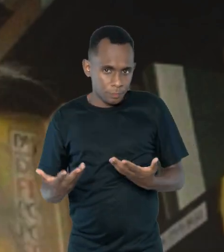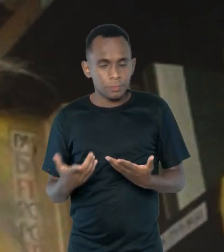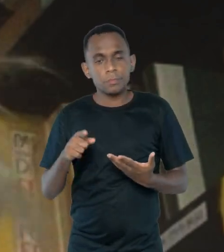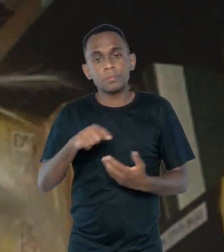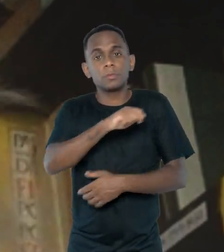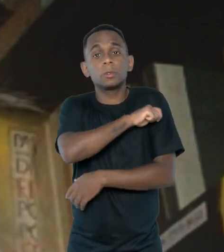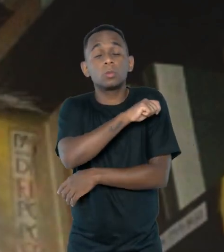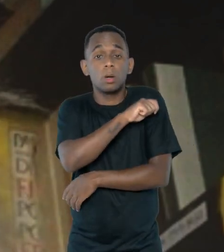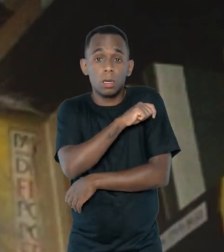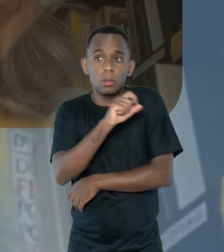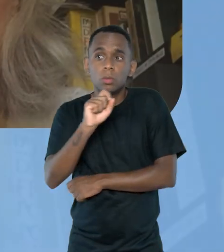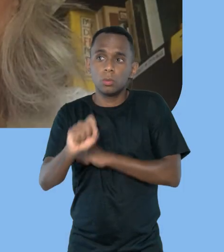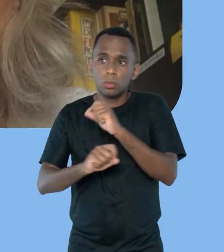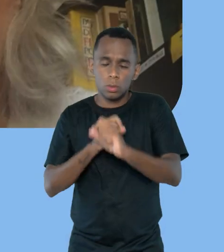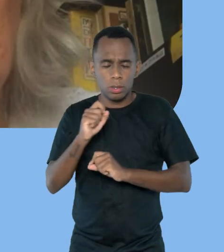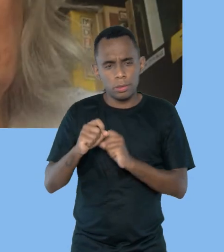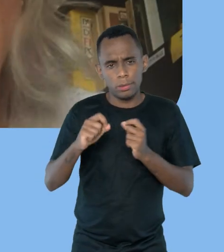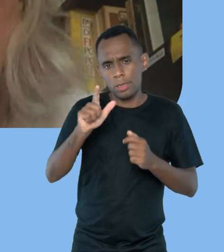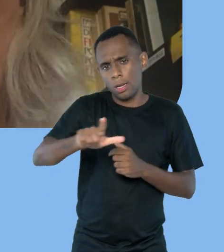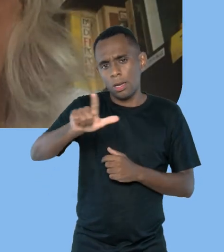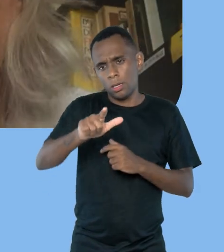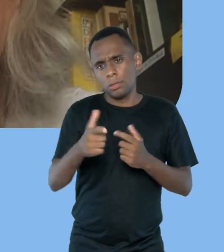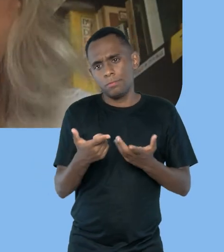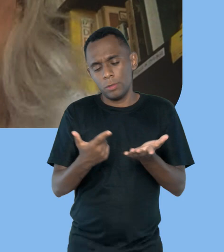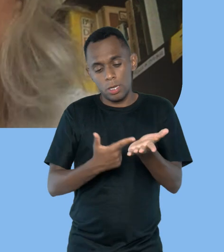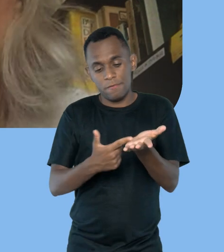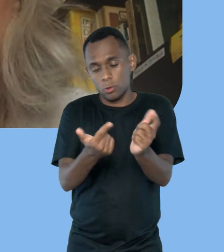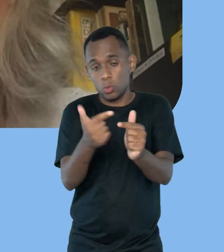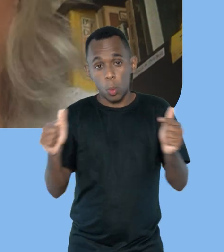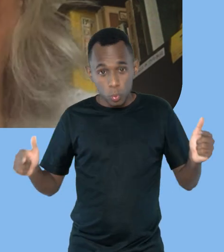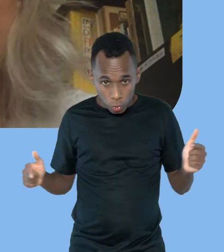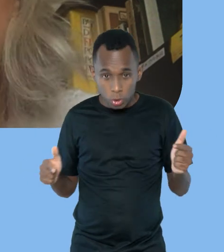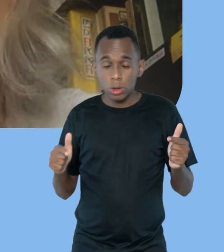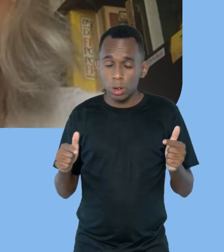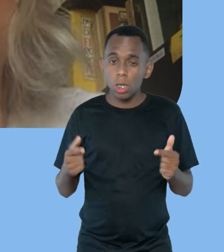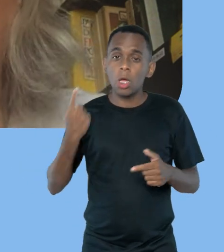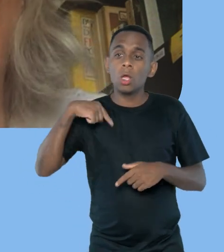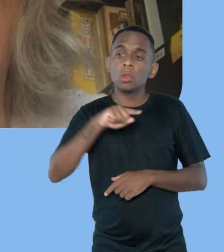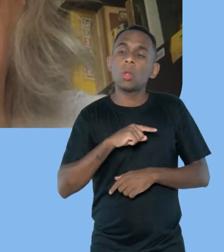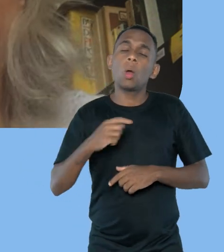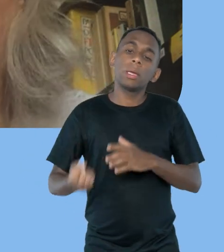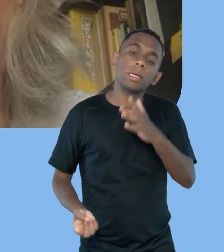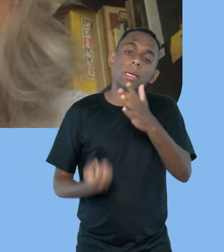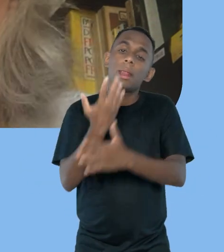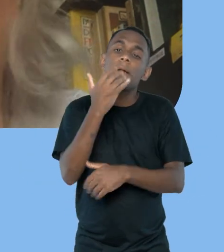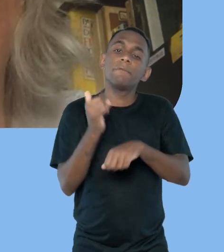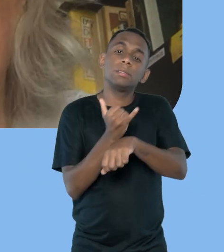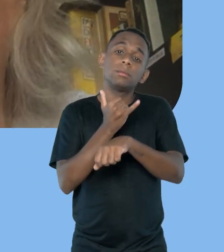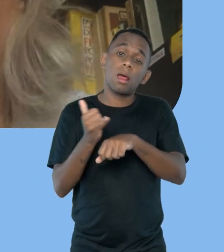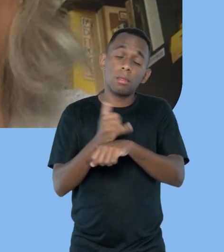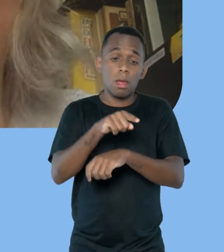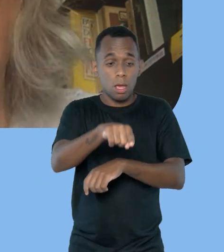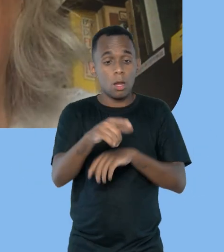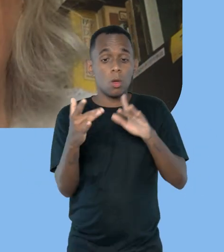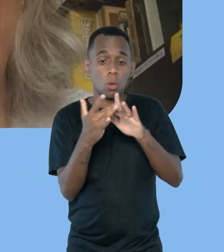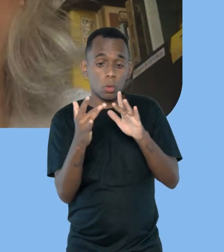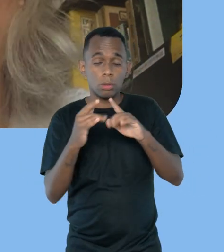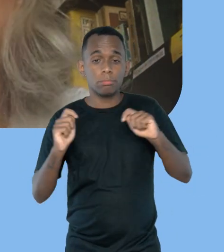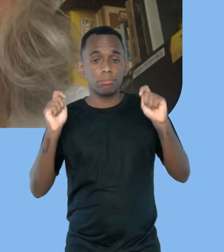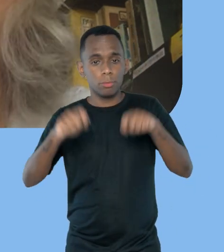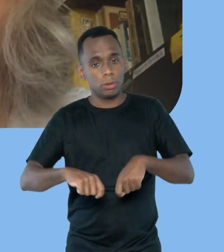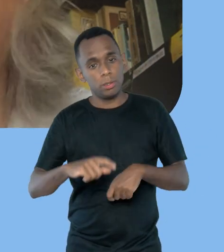o aluno, mesmo sem livro, ele entrava e nós criávamos uma situação para que ele tivesse acesso ao